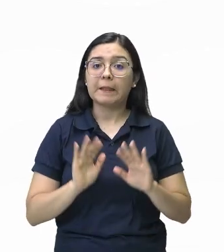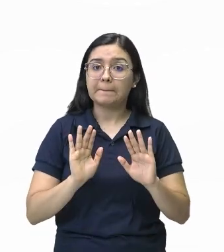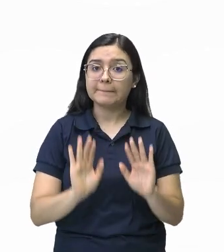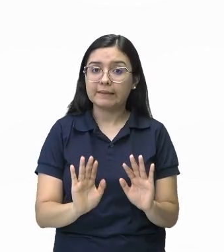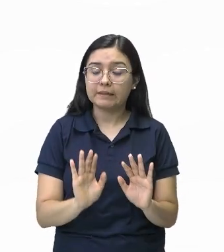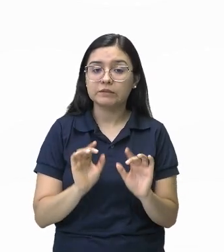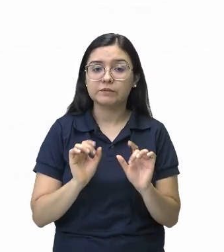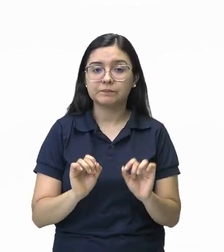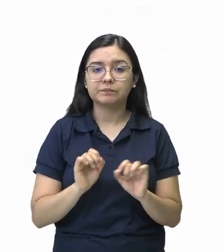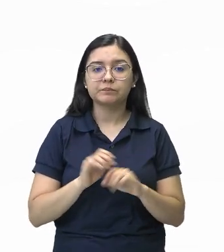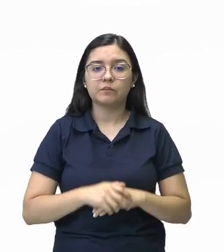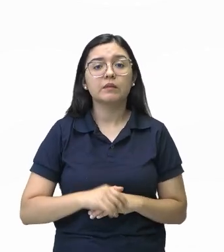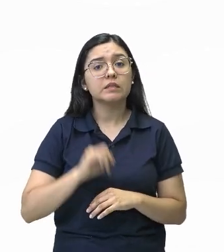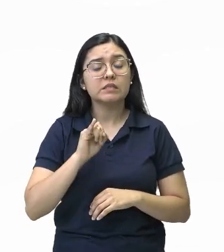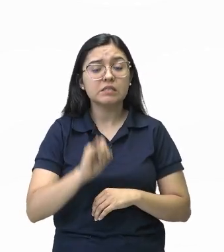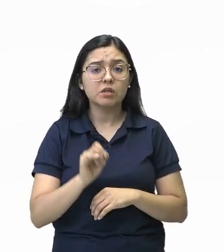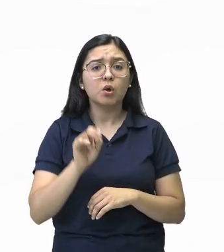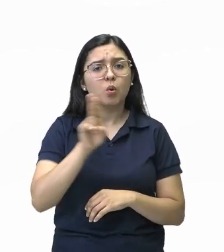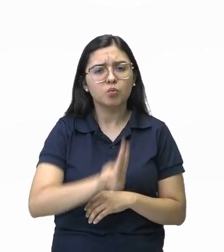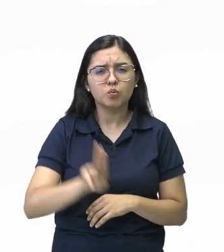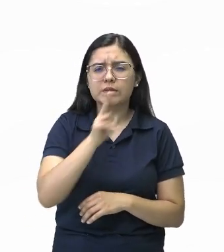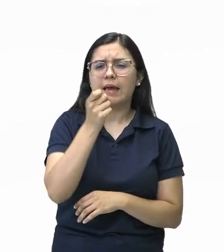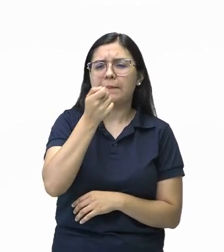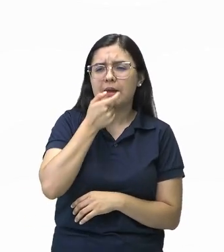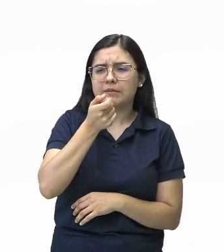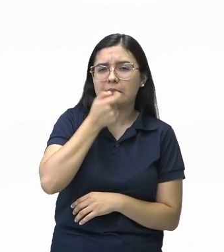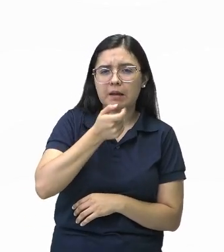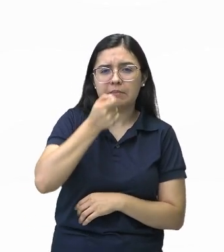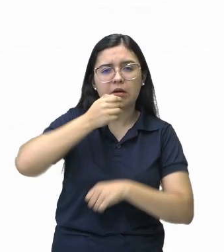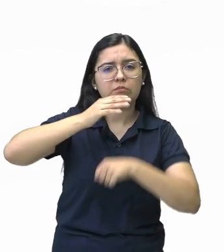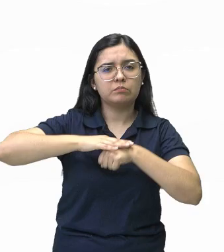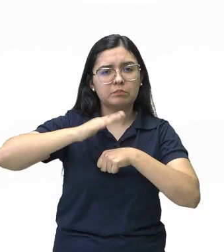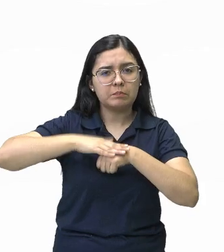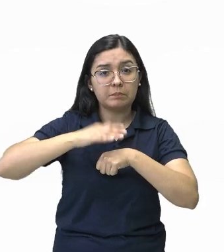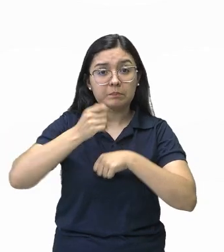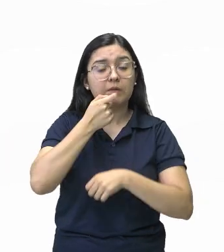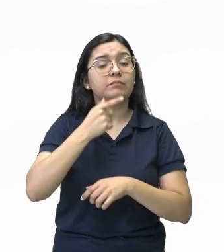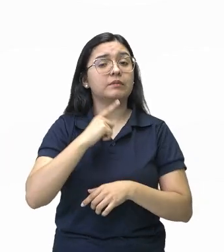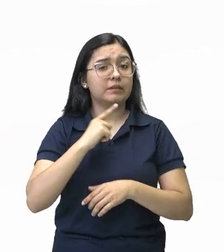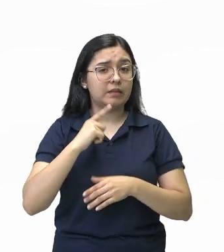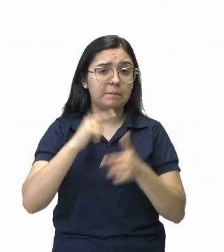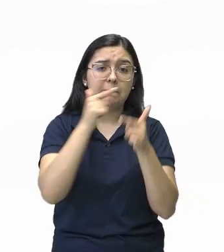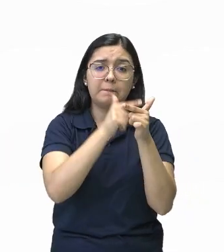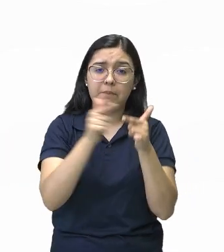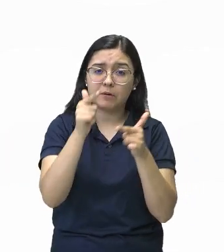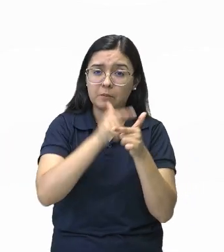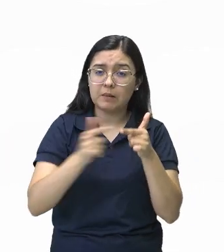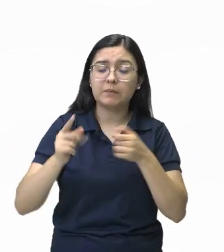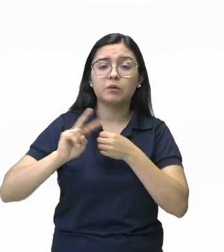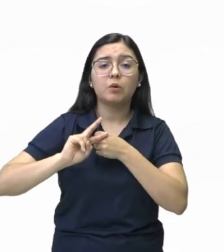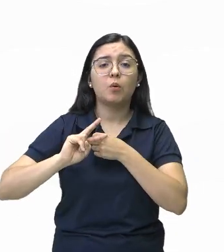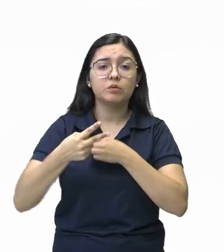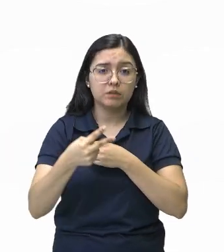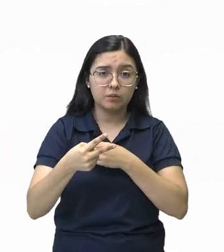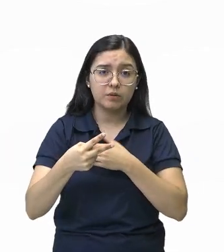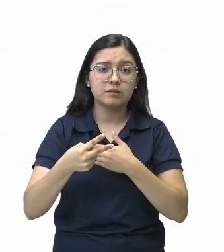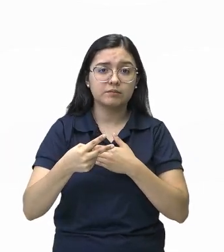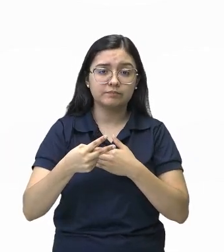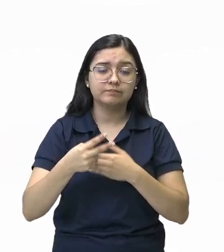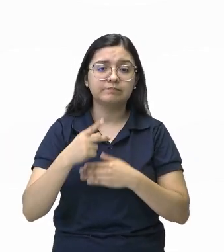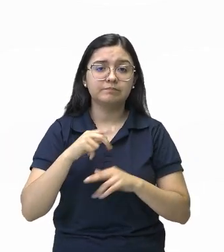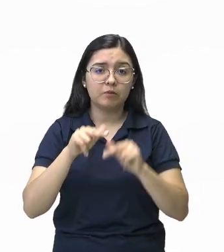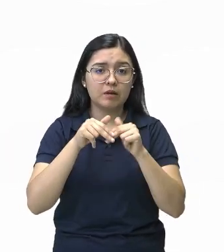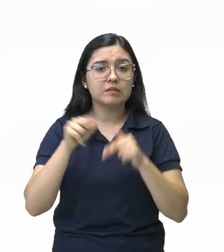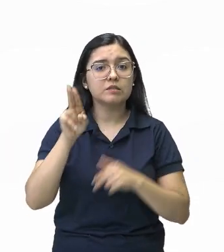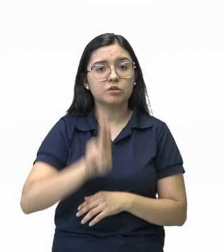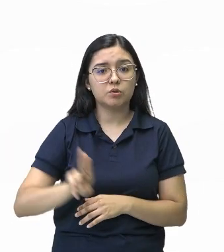Porém, quando se faz o uso excessivo, né, ou da automedicação, vêm os problemas, né, os problemas causados por esse uso